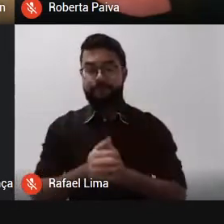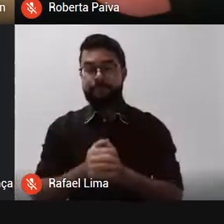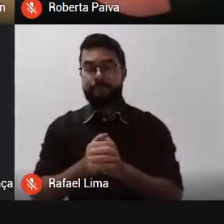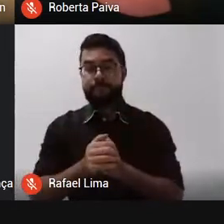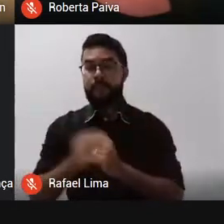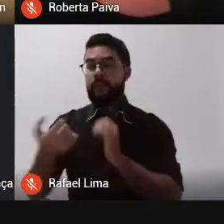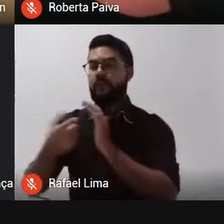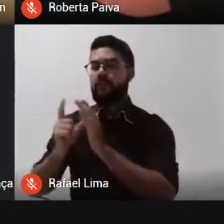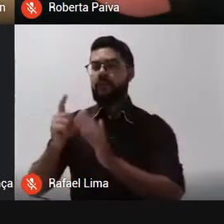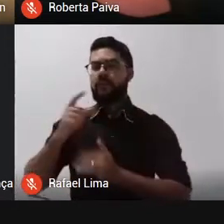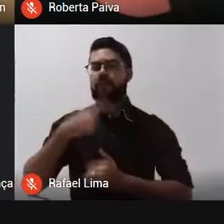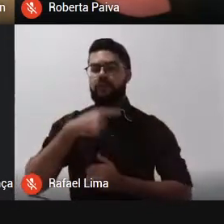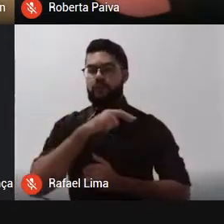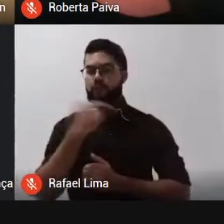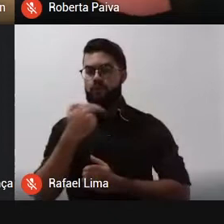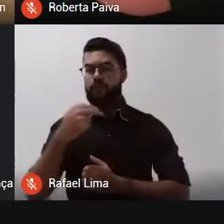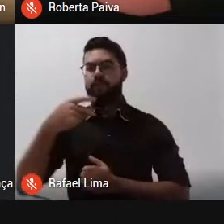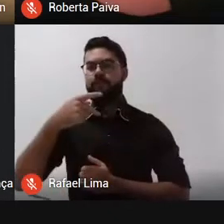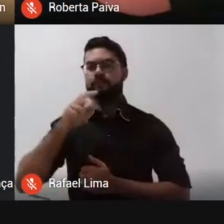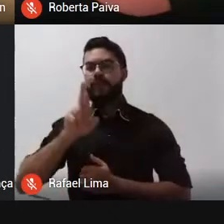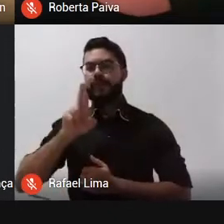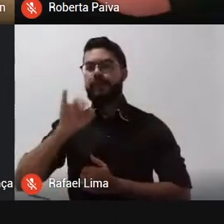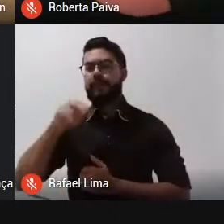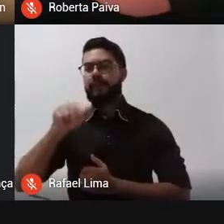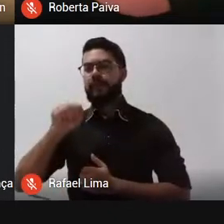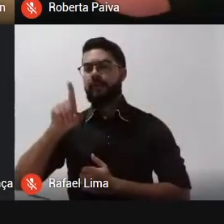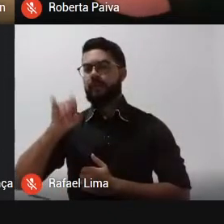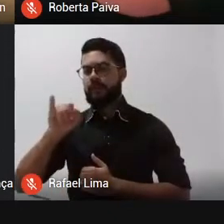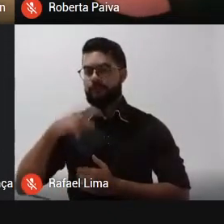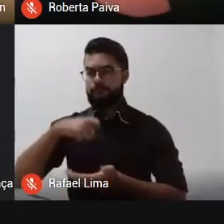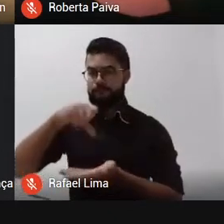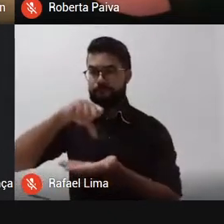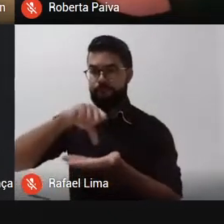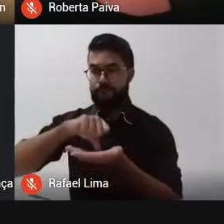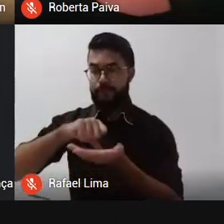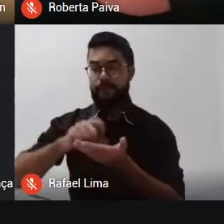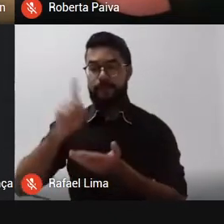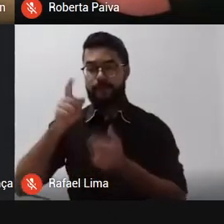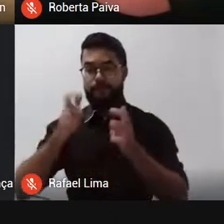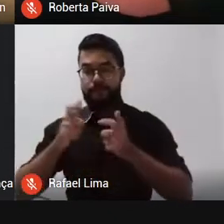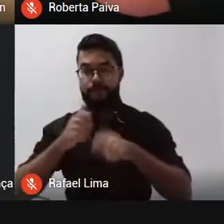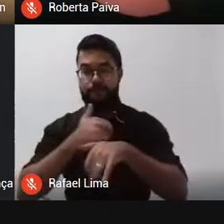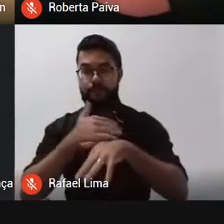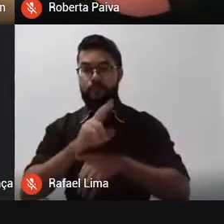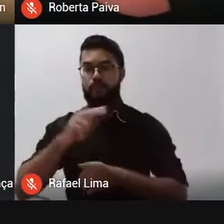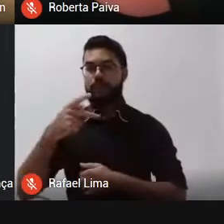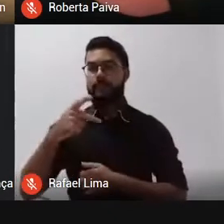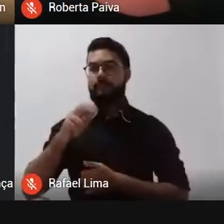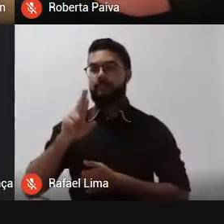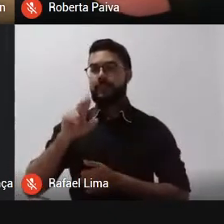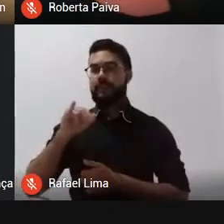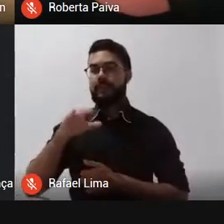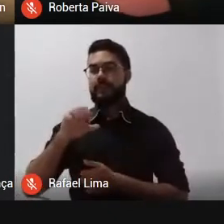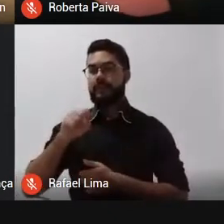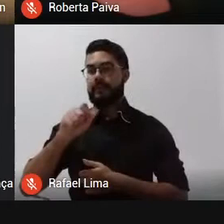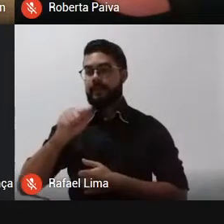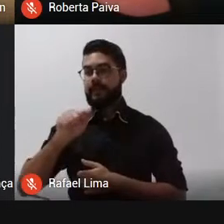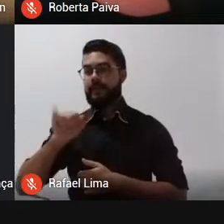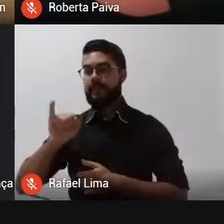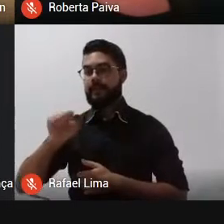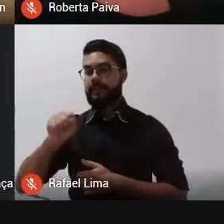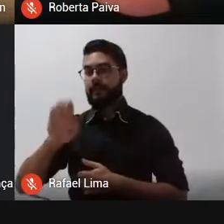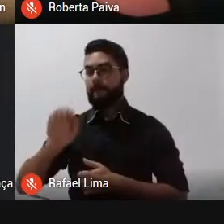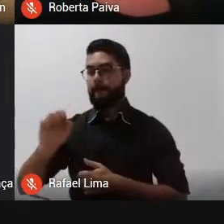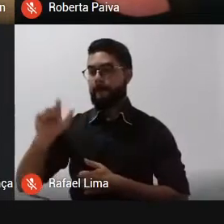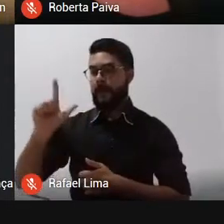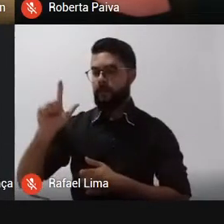Rinaldo Rodopiano, lá do campus de Princesa Isabel. Para quem não conhece, Princesa Isabel, nosso campus no Alto Sertão da